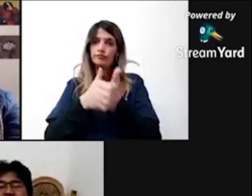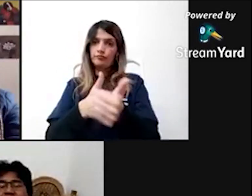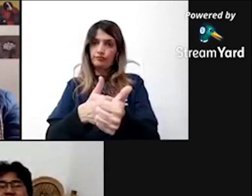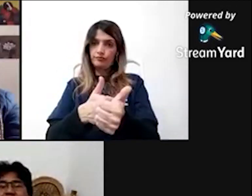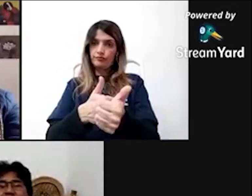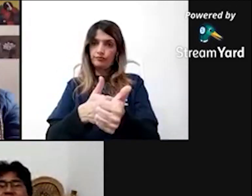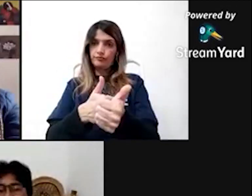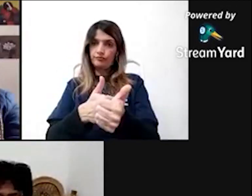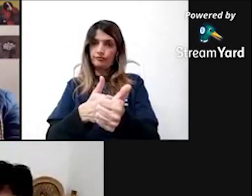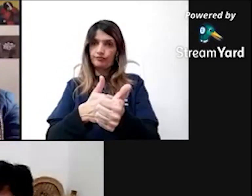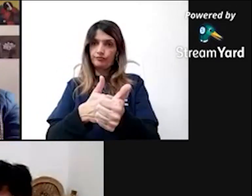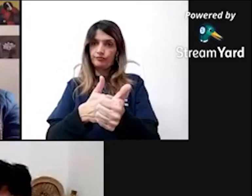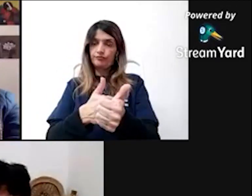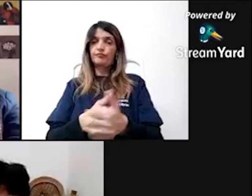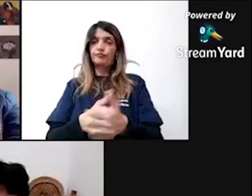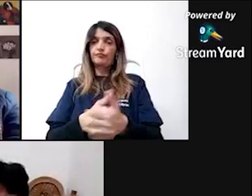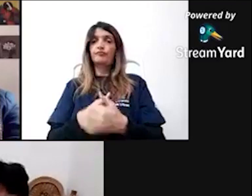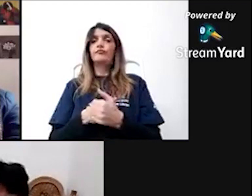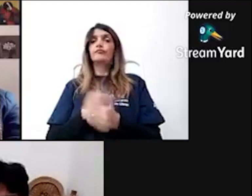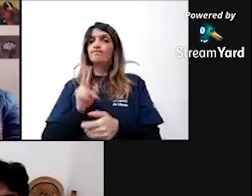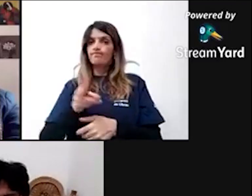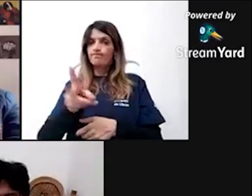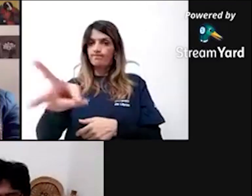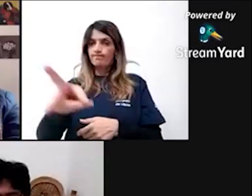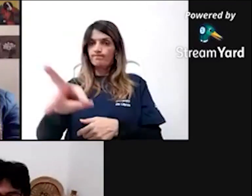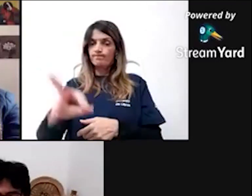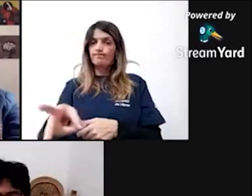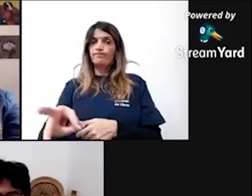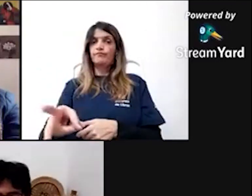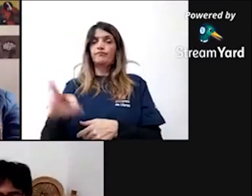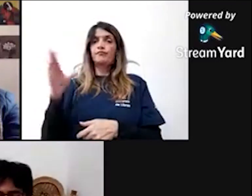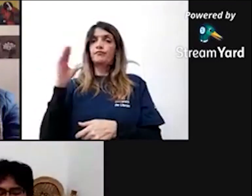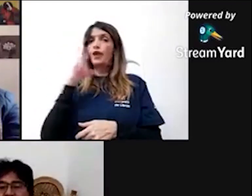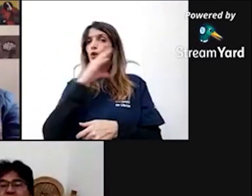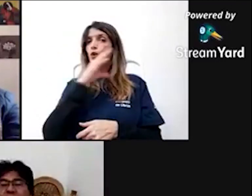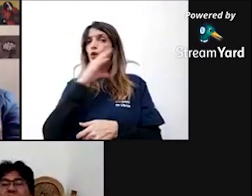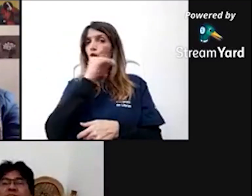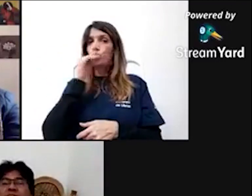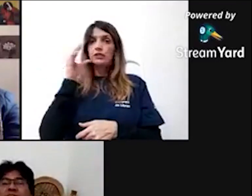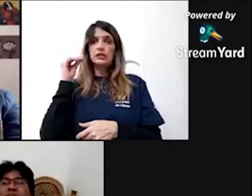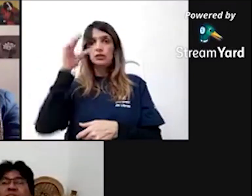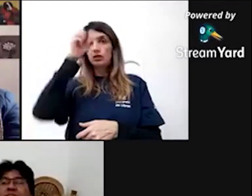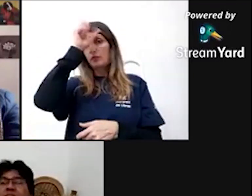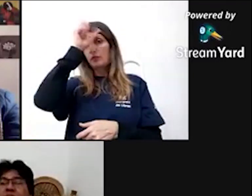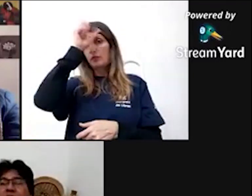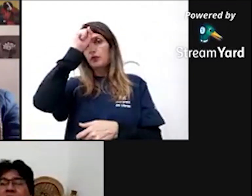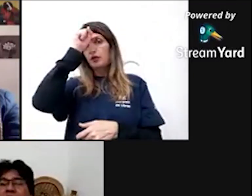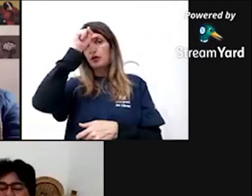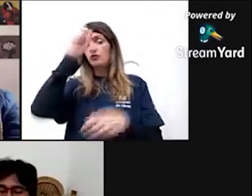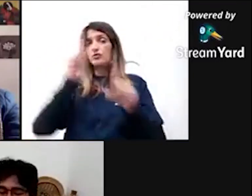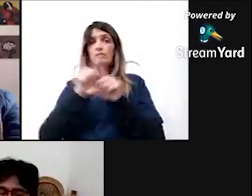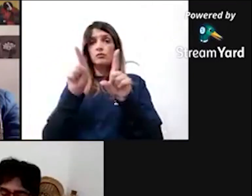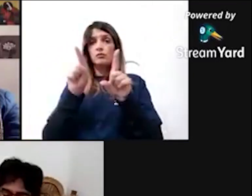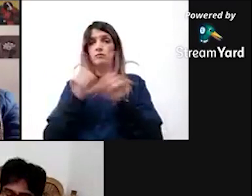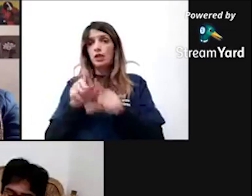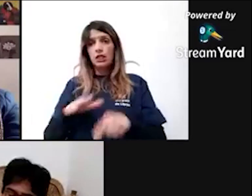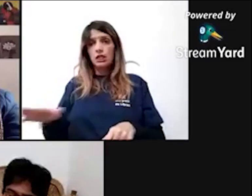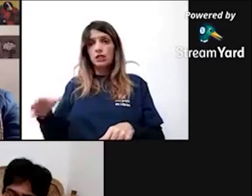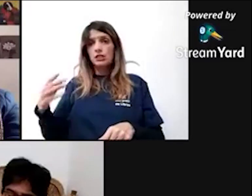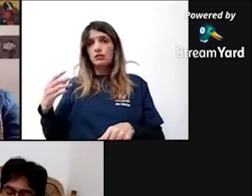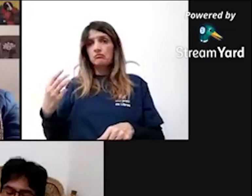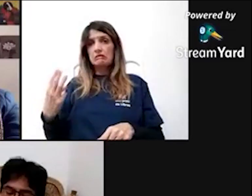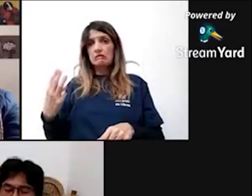que um adolescente do ensino médio aprende, uma criança de 3, 4 anos também pode ouvir a